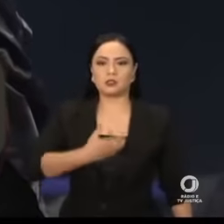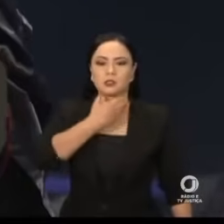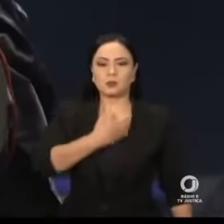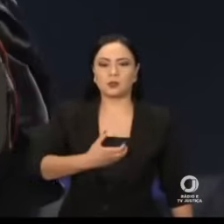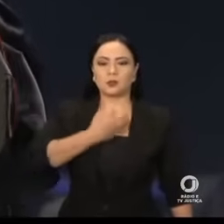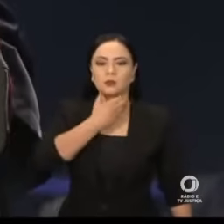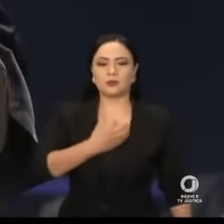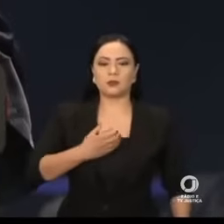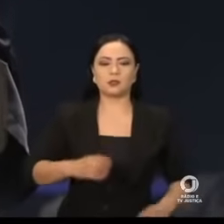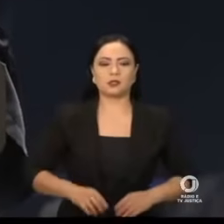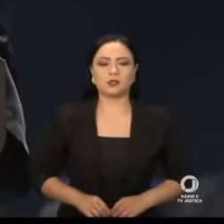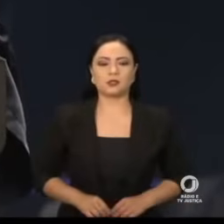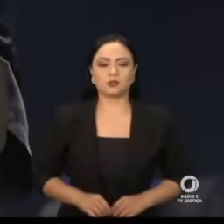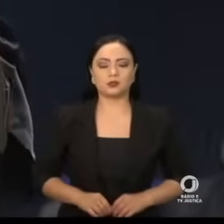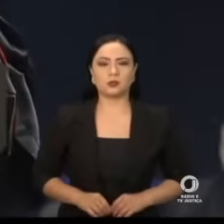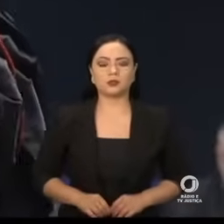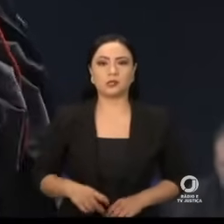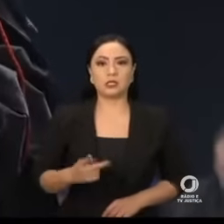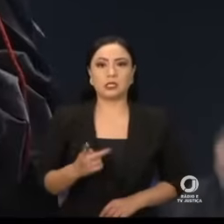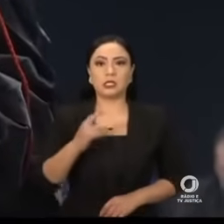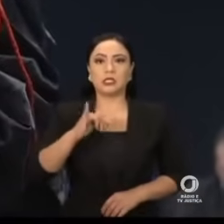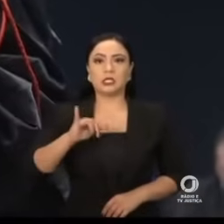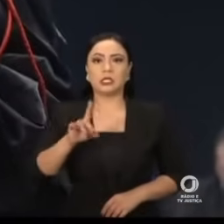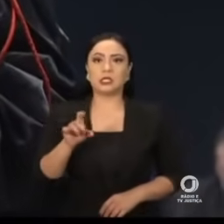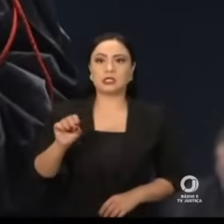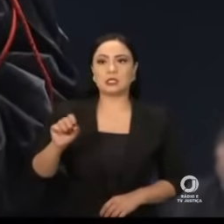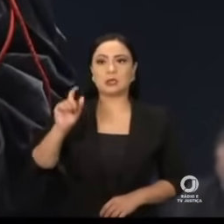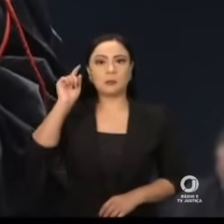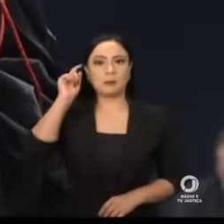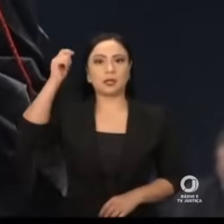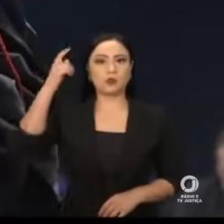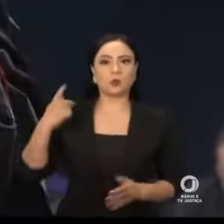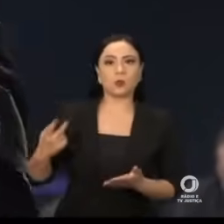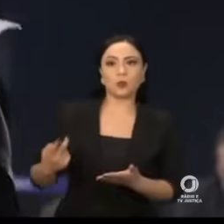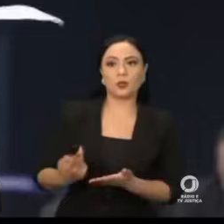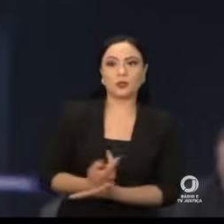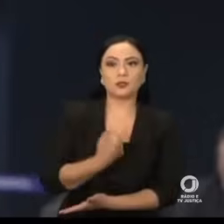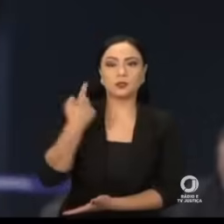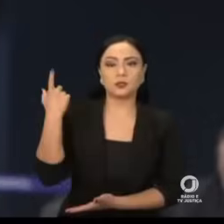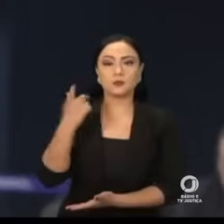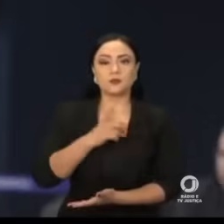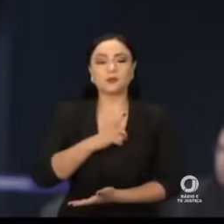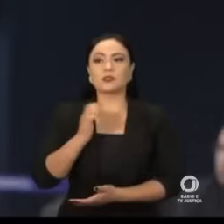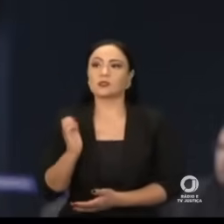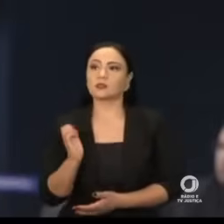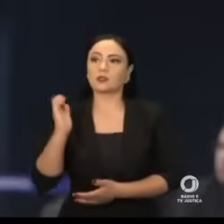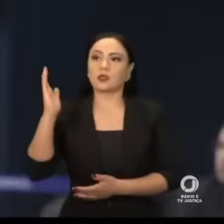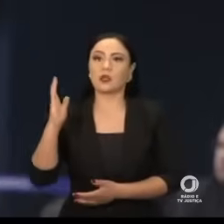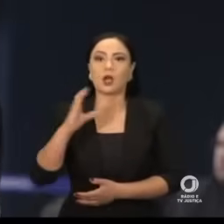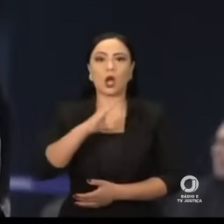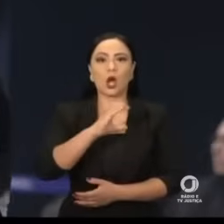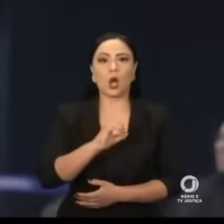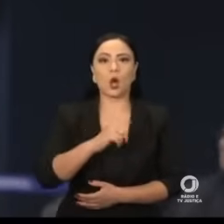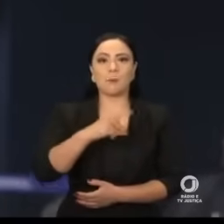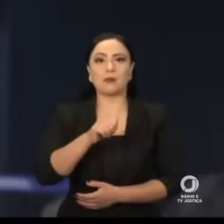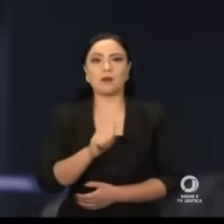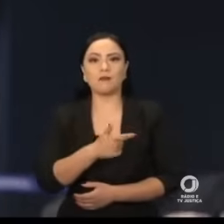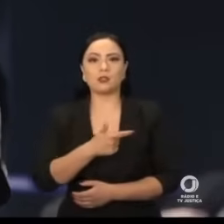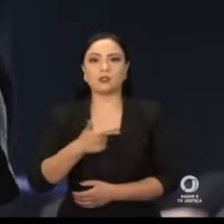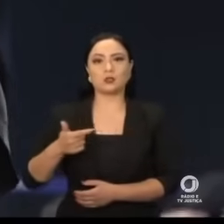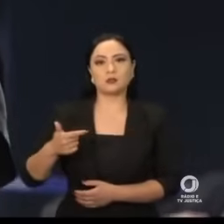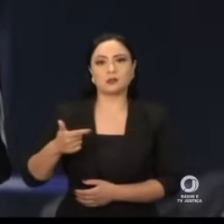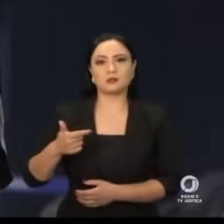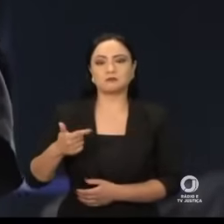ação dos quides pretos com uma realização de ação clandestina chamada Copa 22.